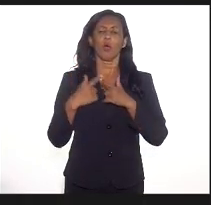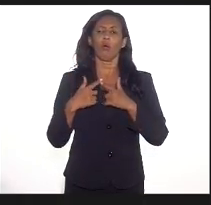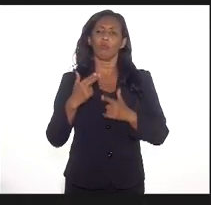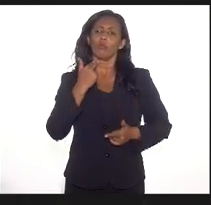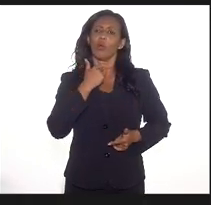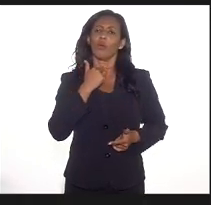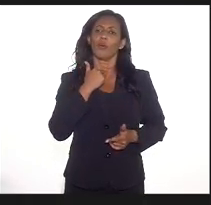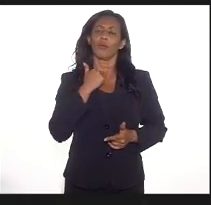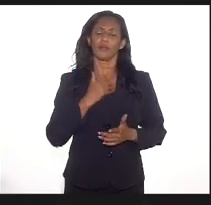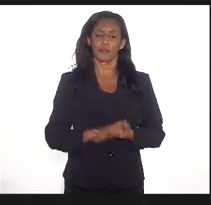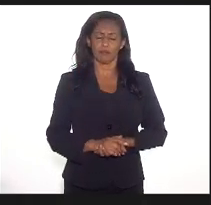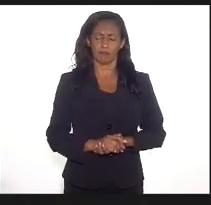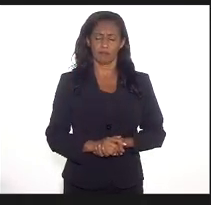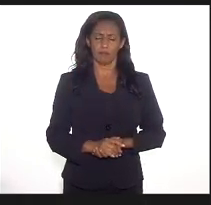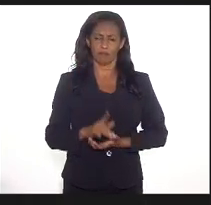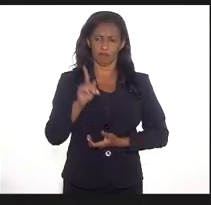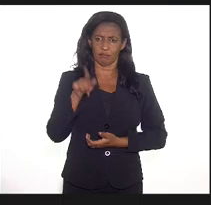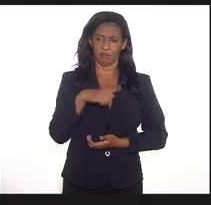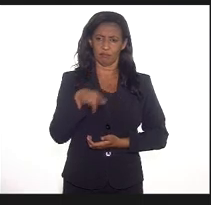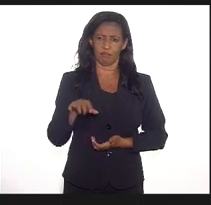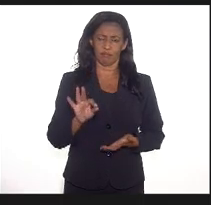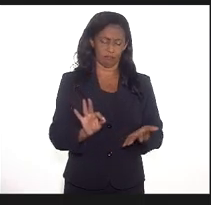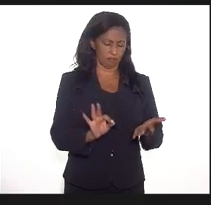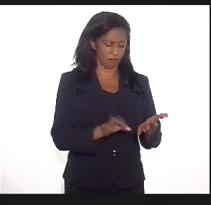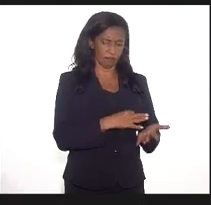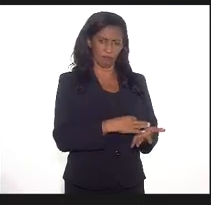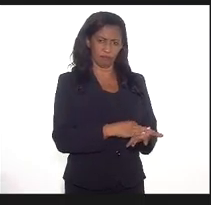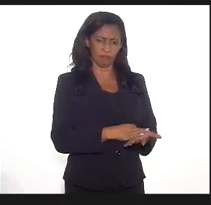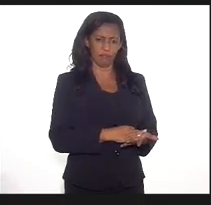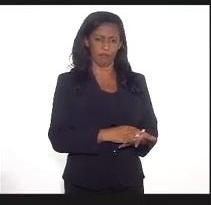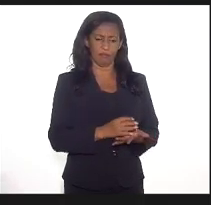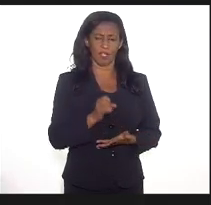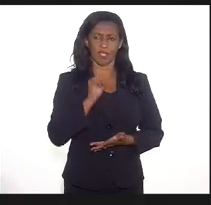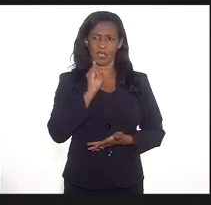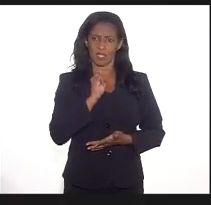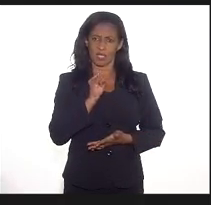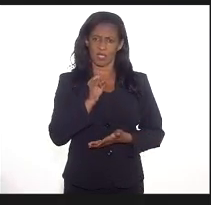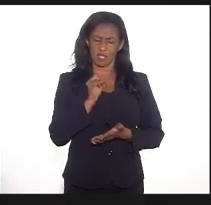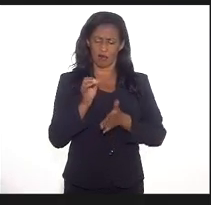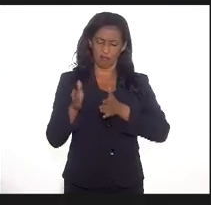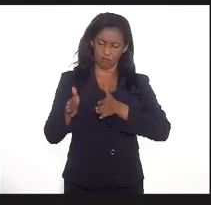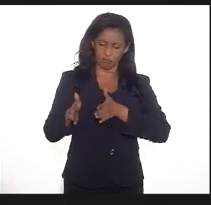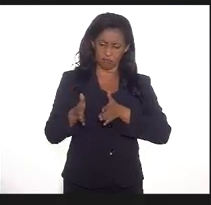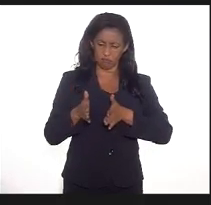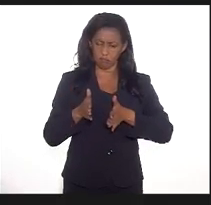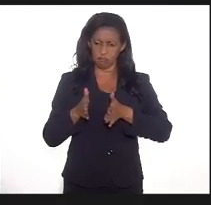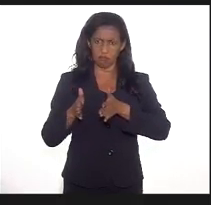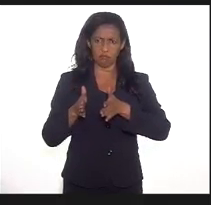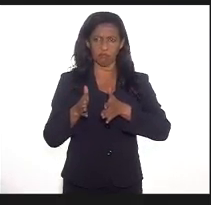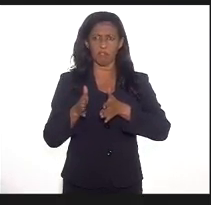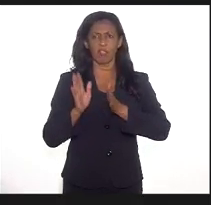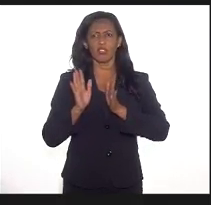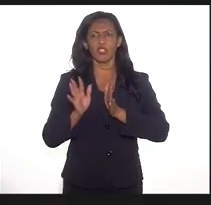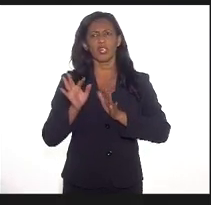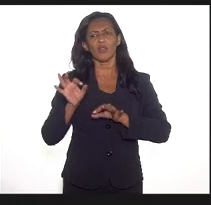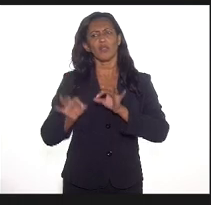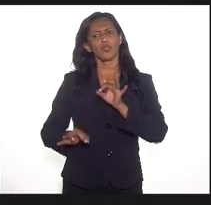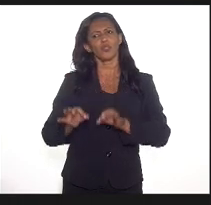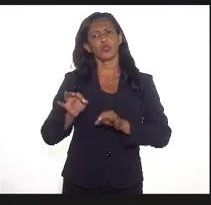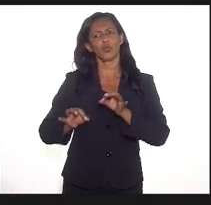suspender a inscrição se o descaminho já tiver sido julgado